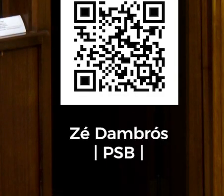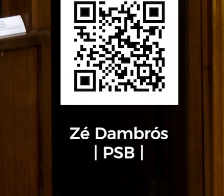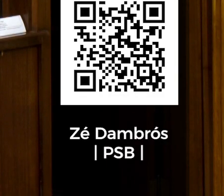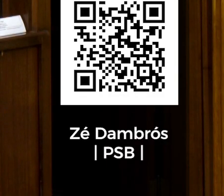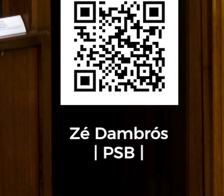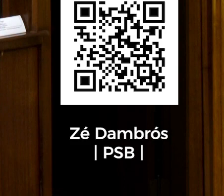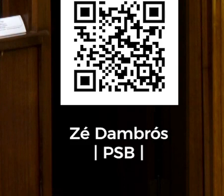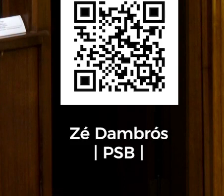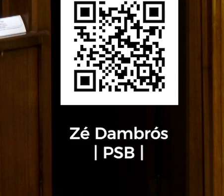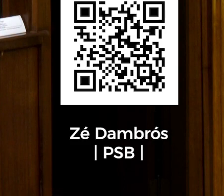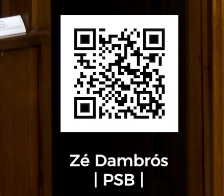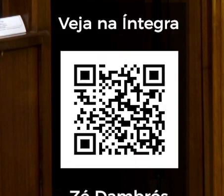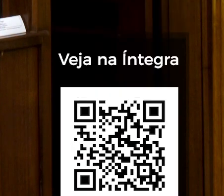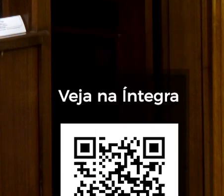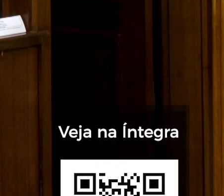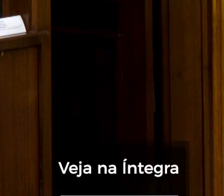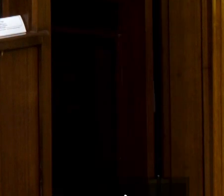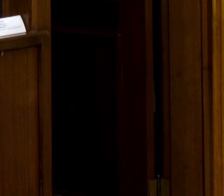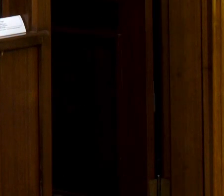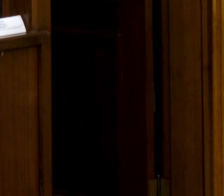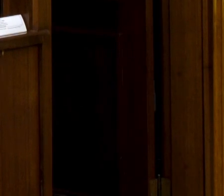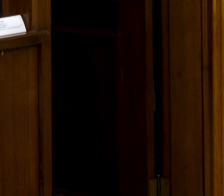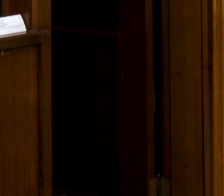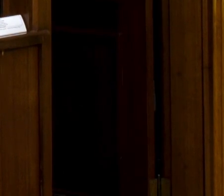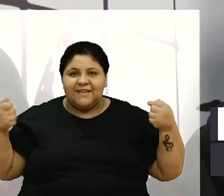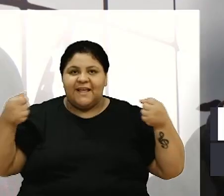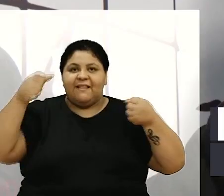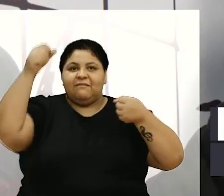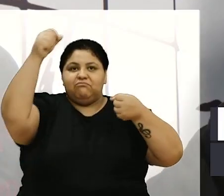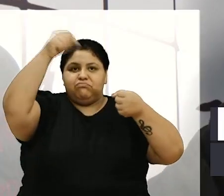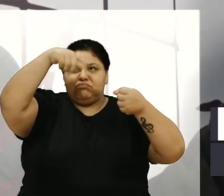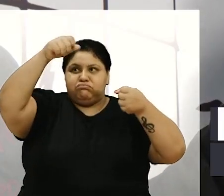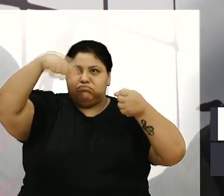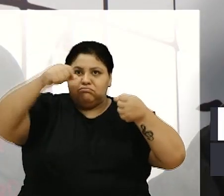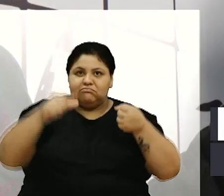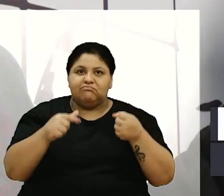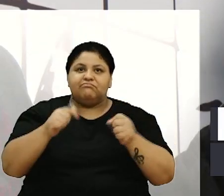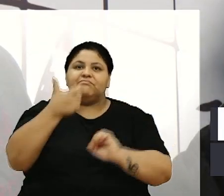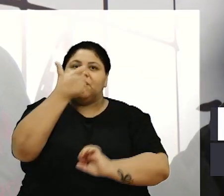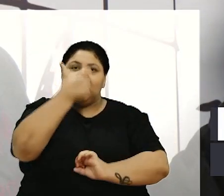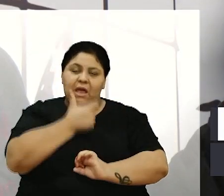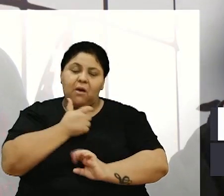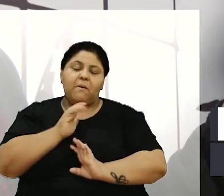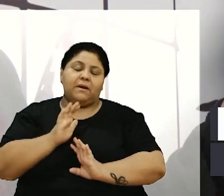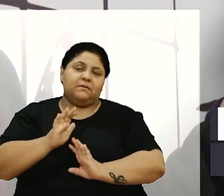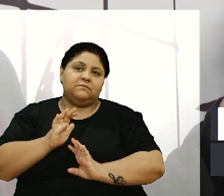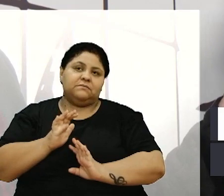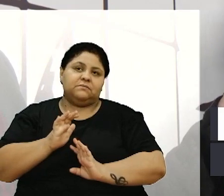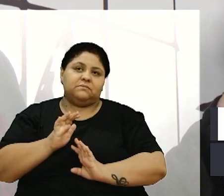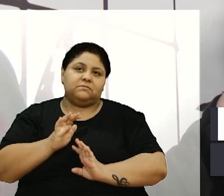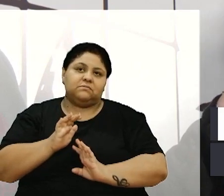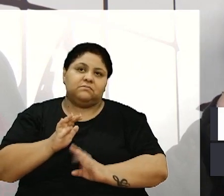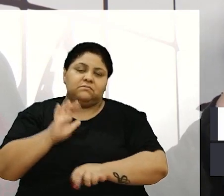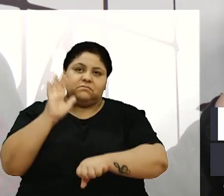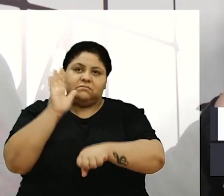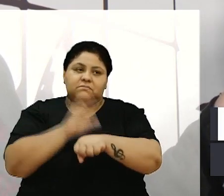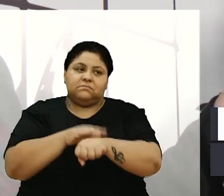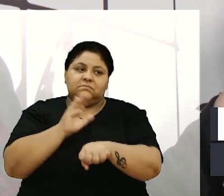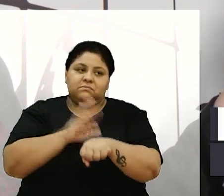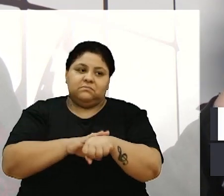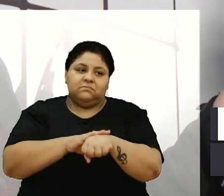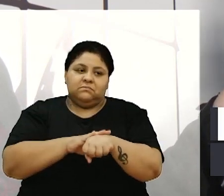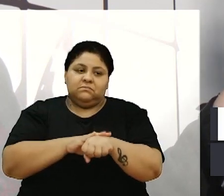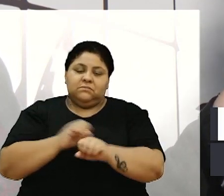lado solidário e as pessoas que se dedicam ao amor ao próximo. Eu acho que é um momento